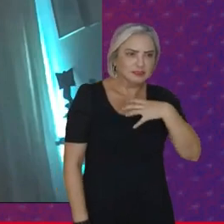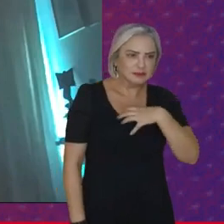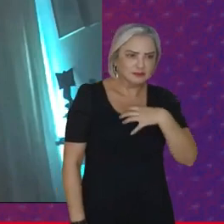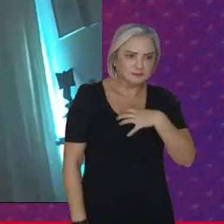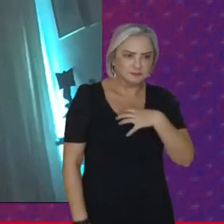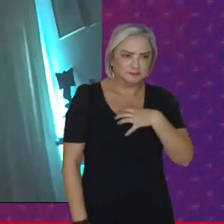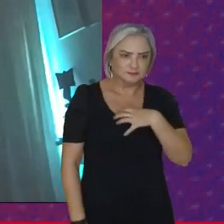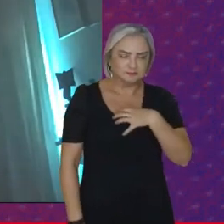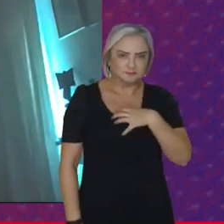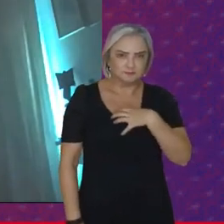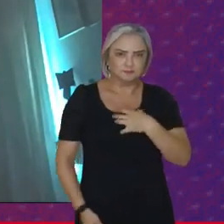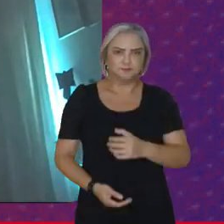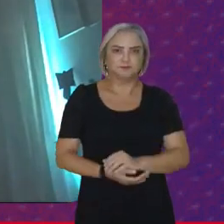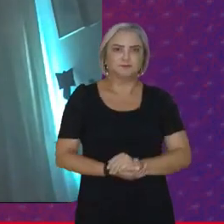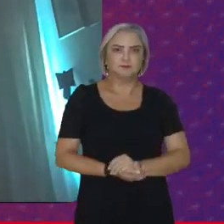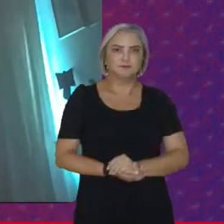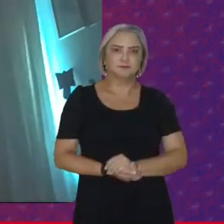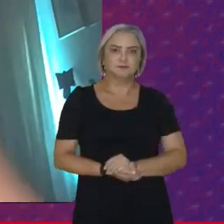estar.